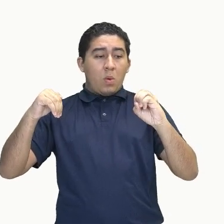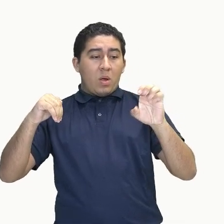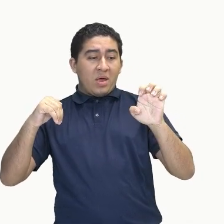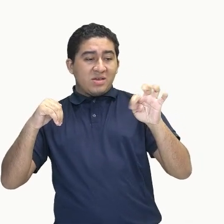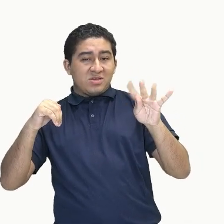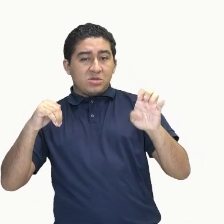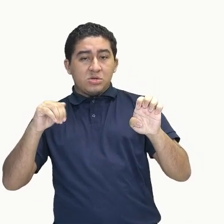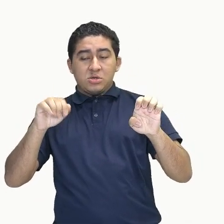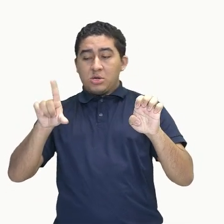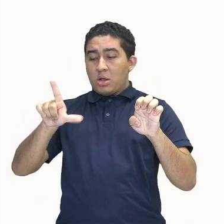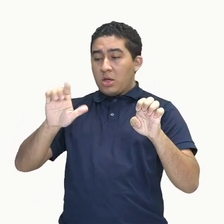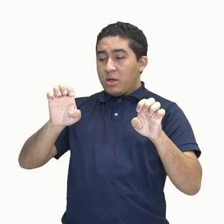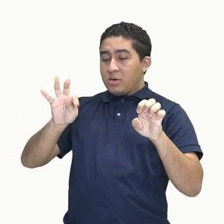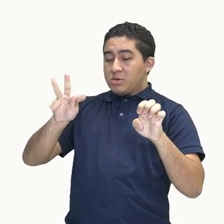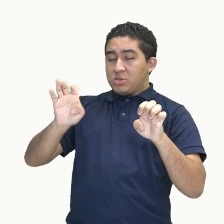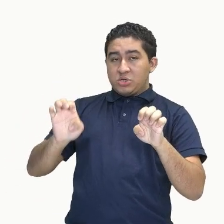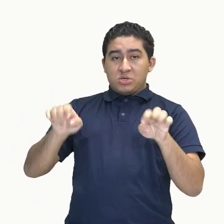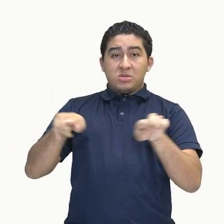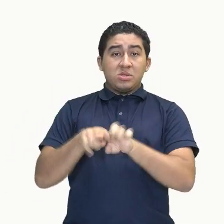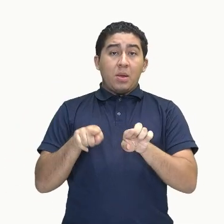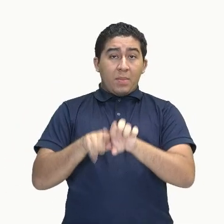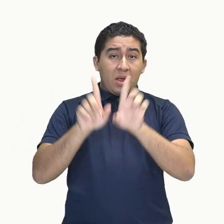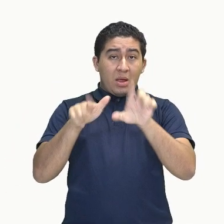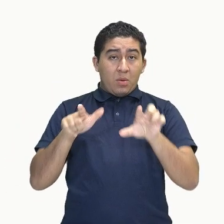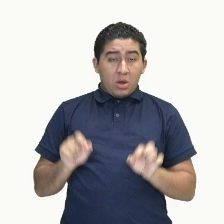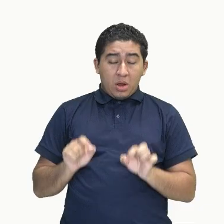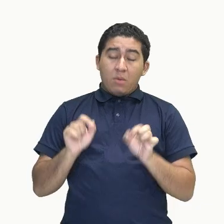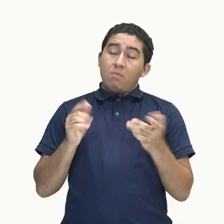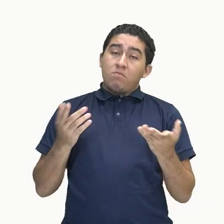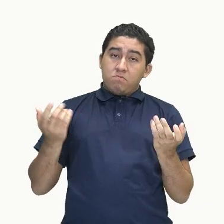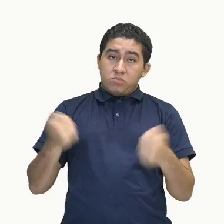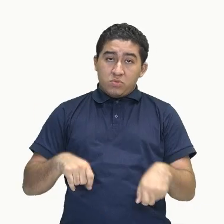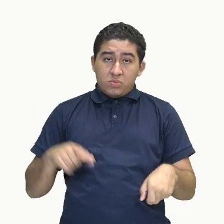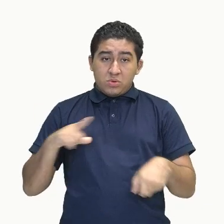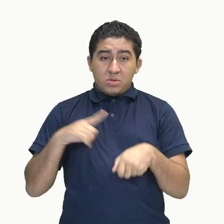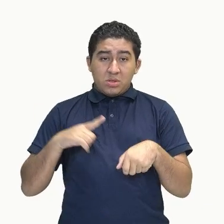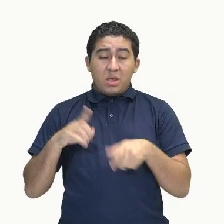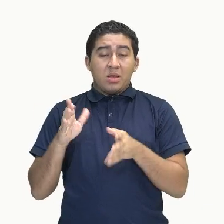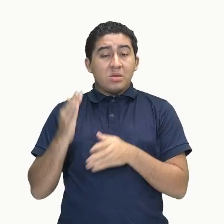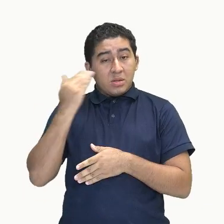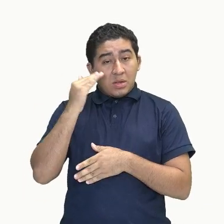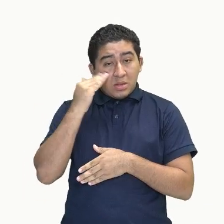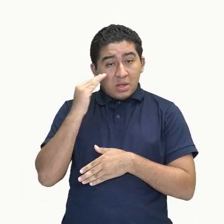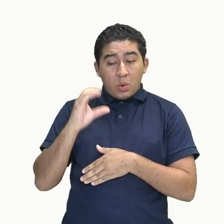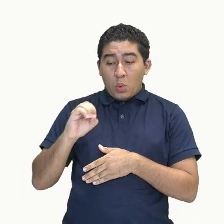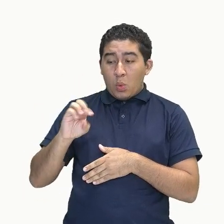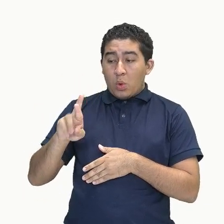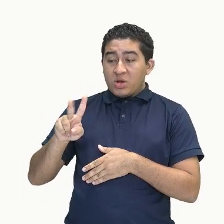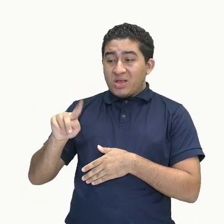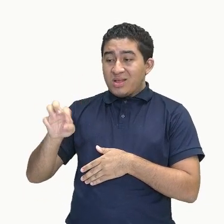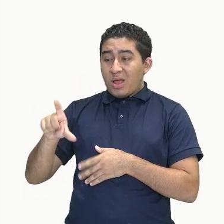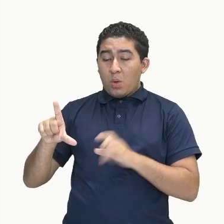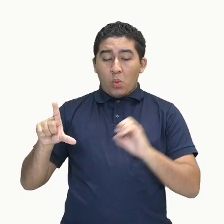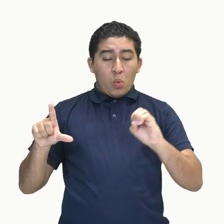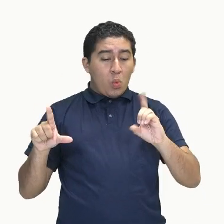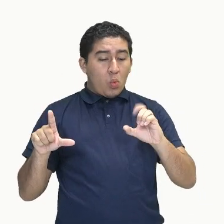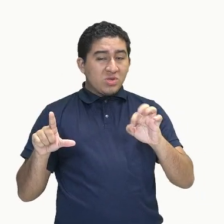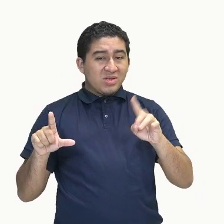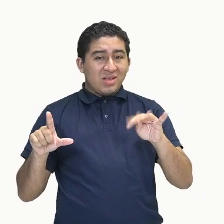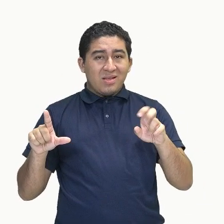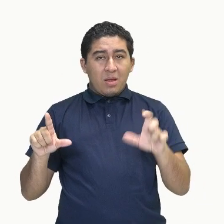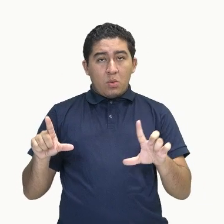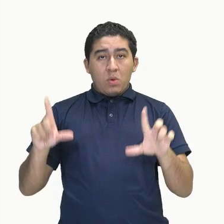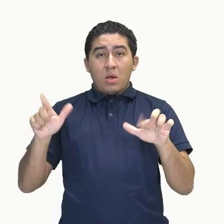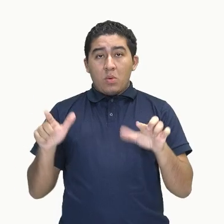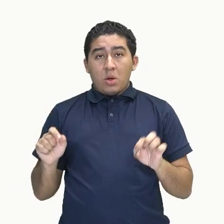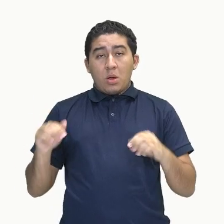nós chamamos também de meridianos, né? Ou hemisfério oriental e hemisfério ocidental, que fica na